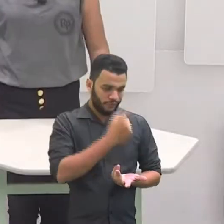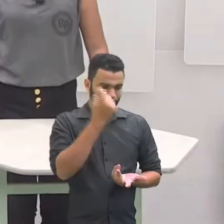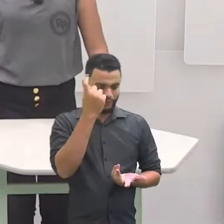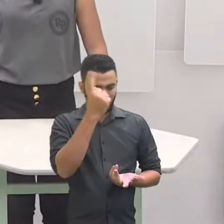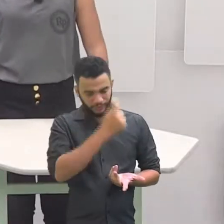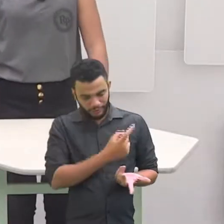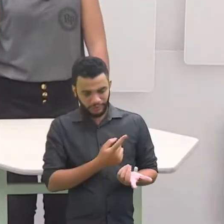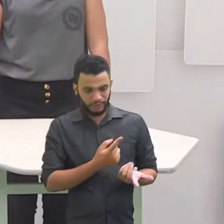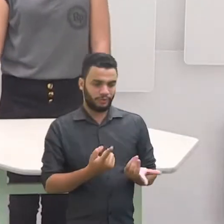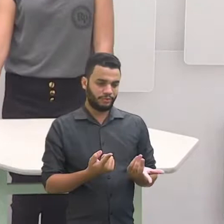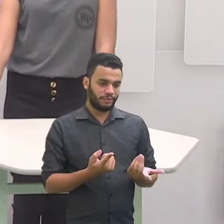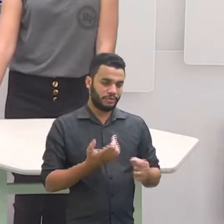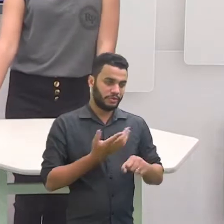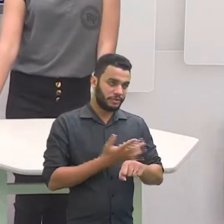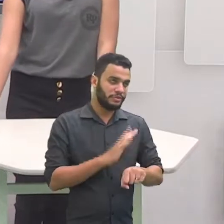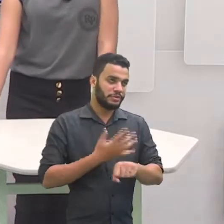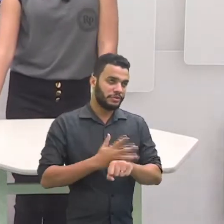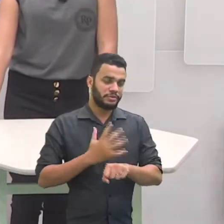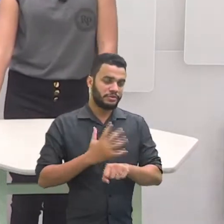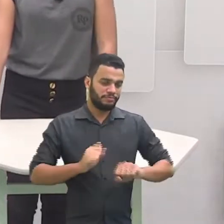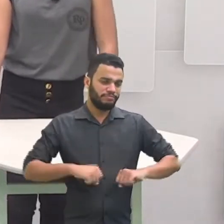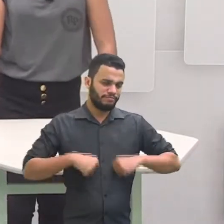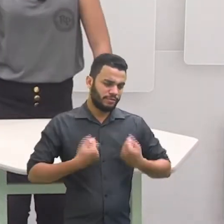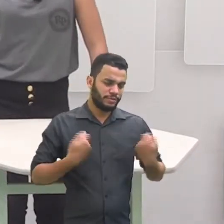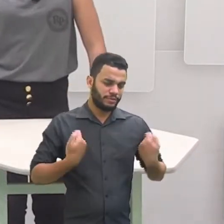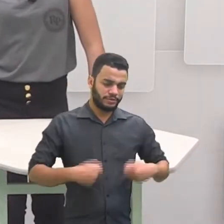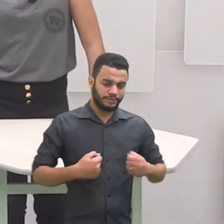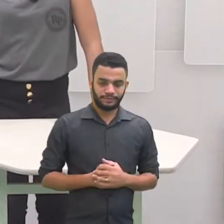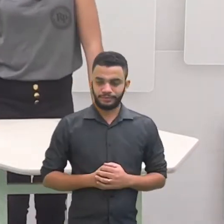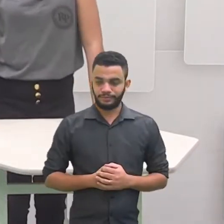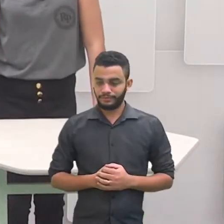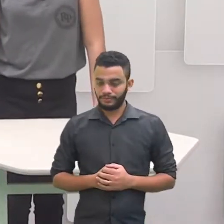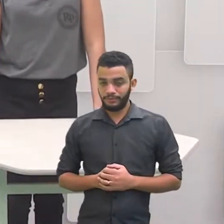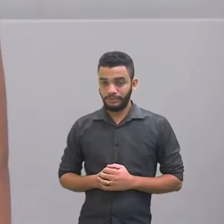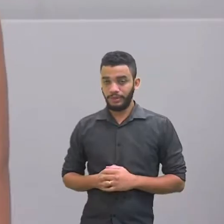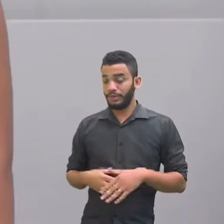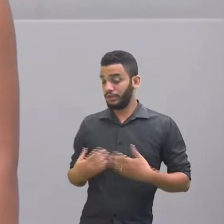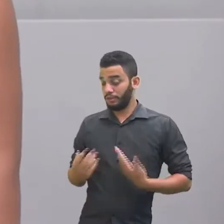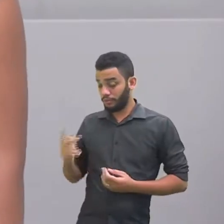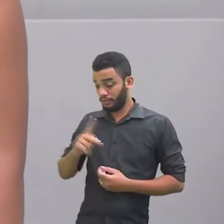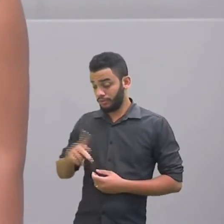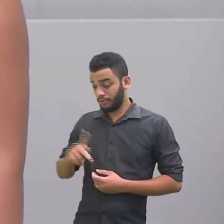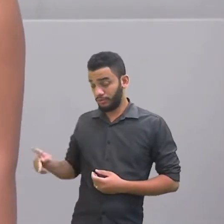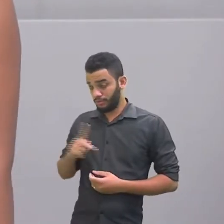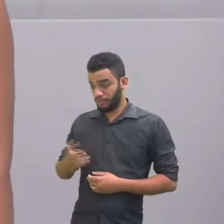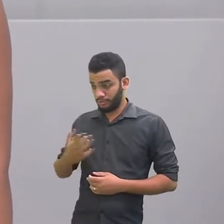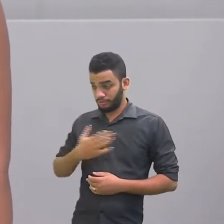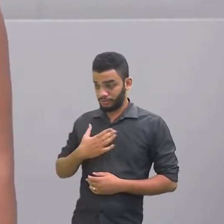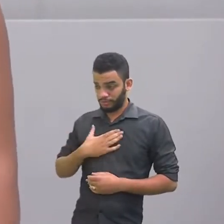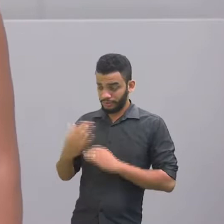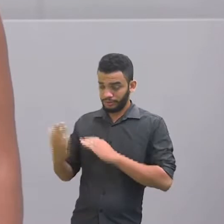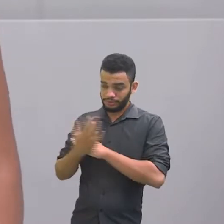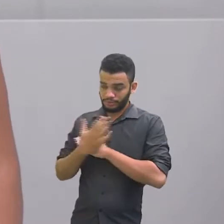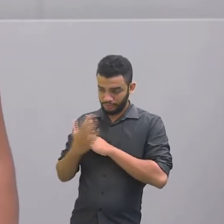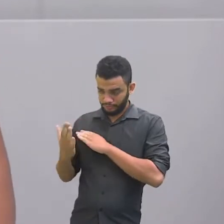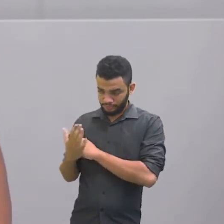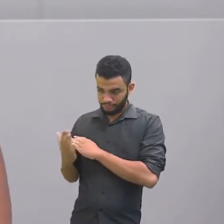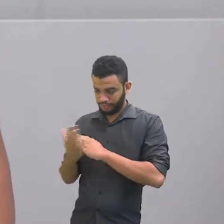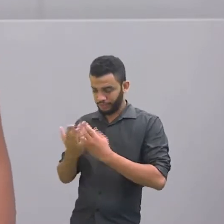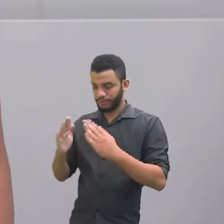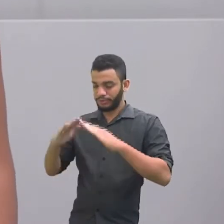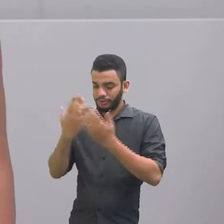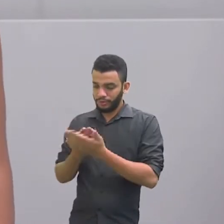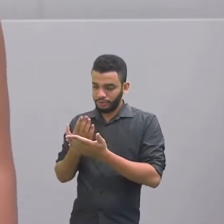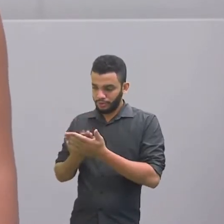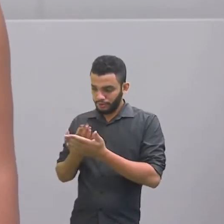difícil, né? Chegar até aqui. A minha professora ajudou muito, ela me apoiou muito, a escola inteira me apoiou e eu estou muito